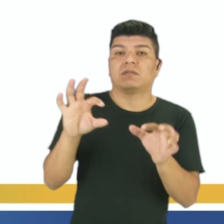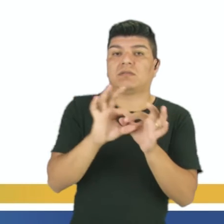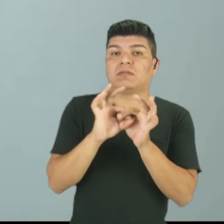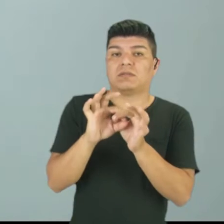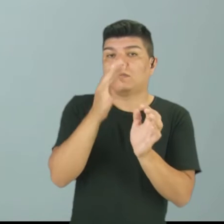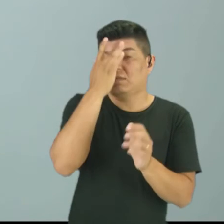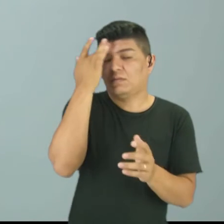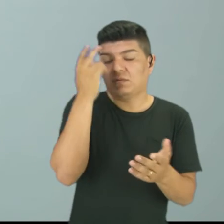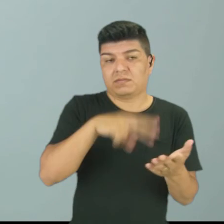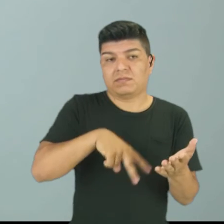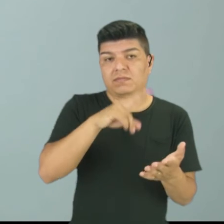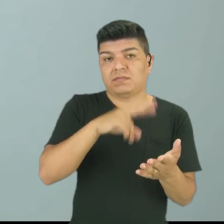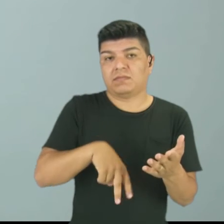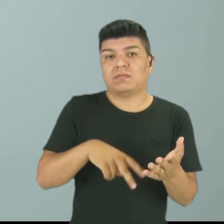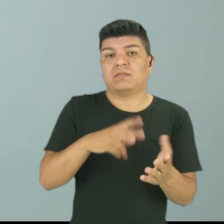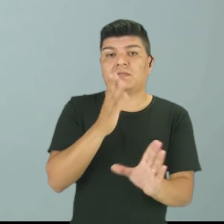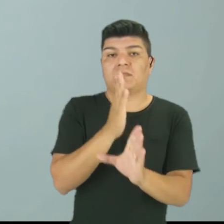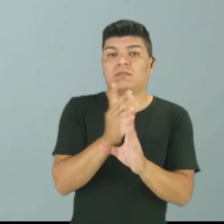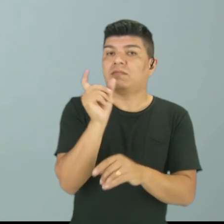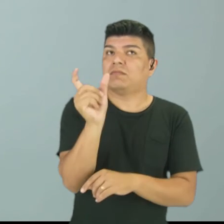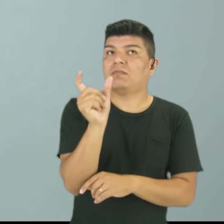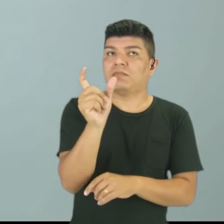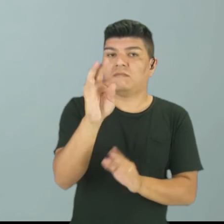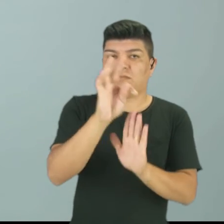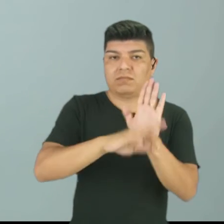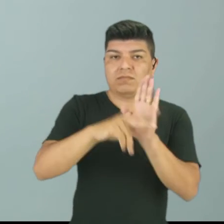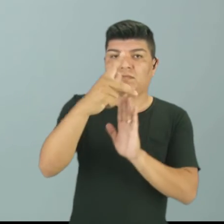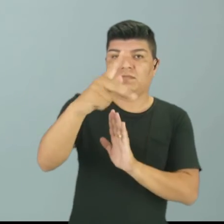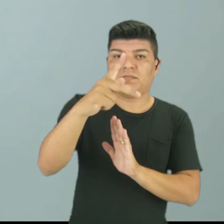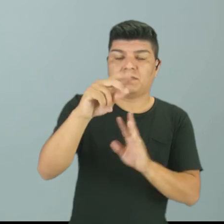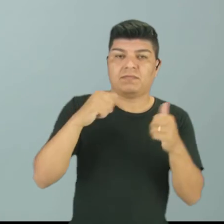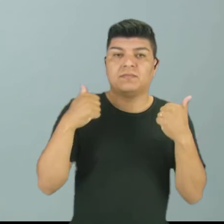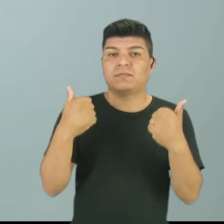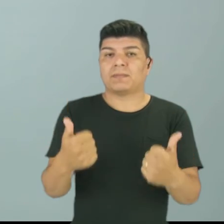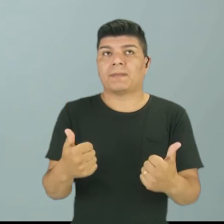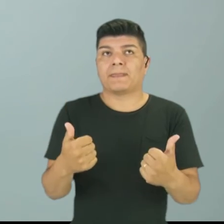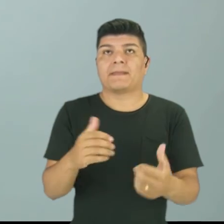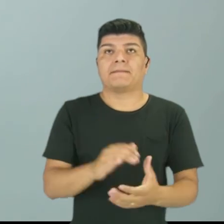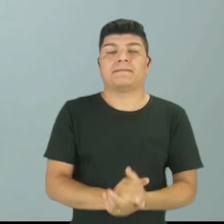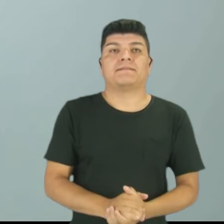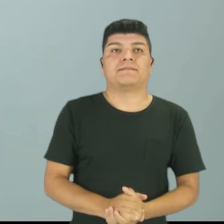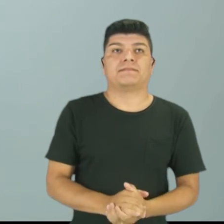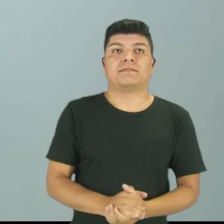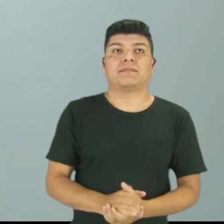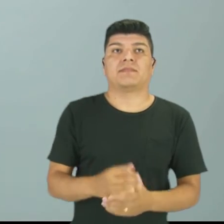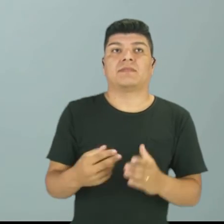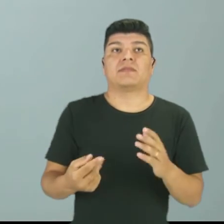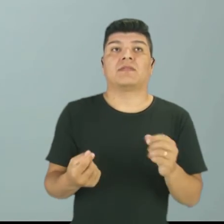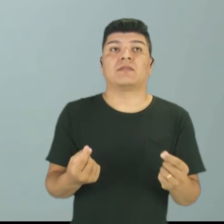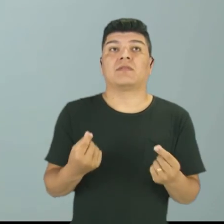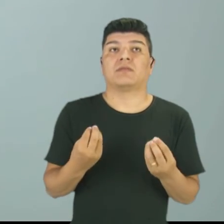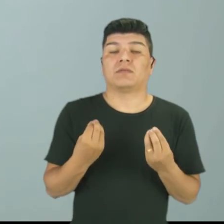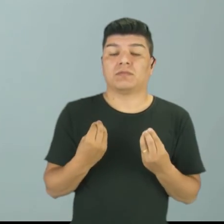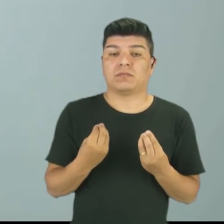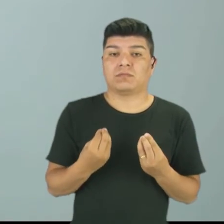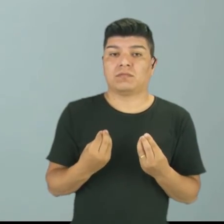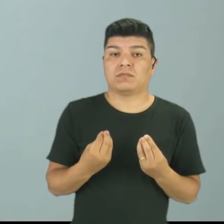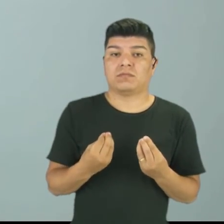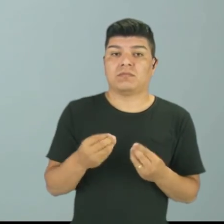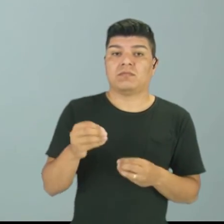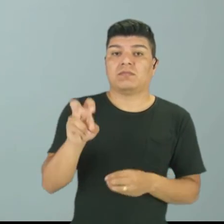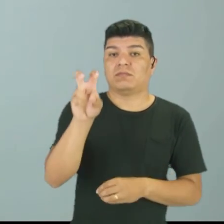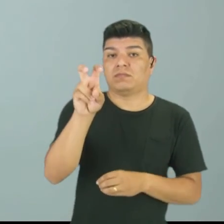seu leitor através das suas palavras e do seu texto. Tá bom? Então, o que aqui eu poderia dizer dessas